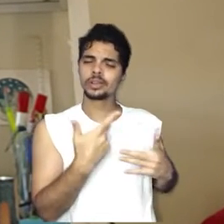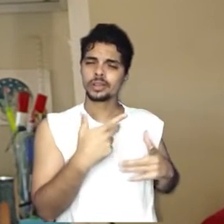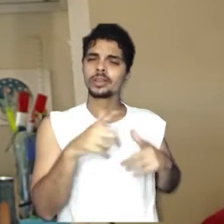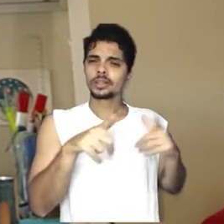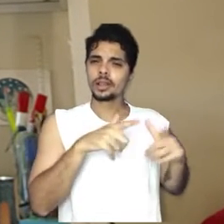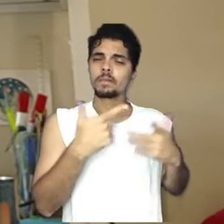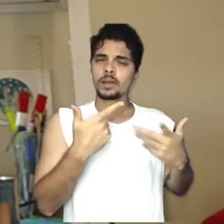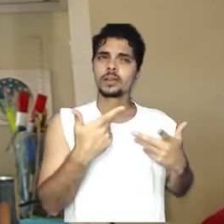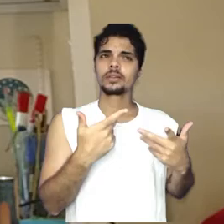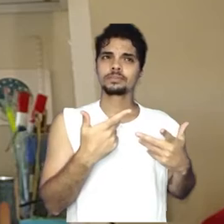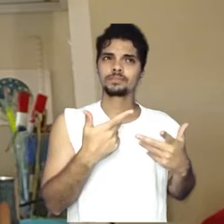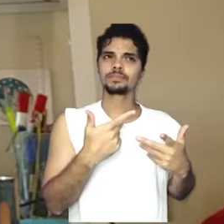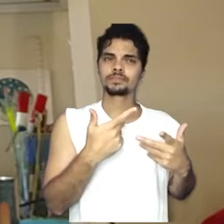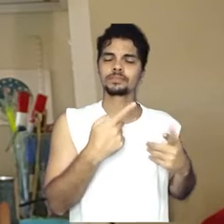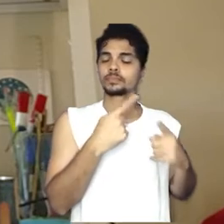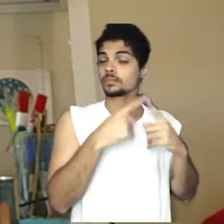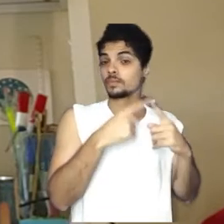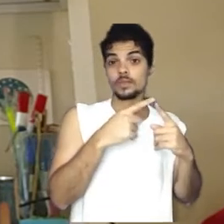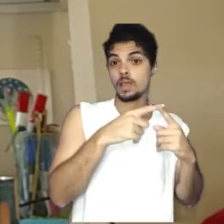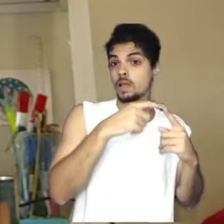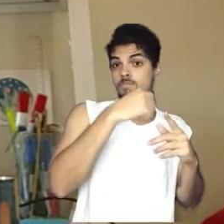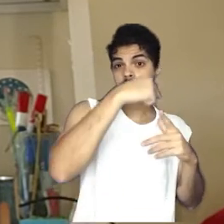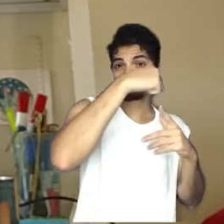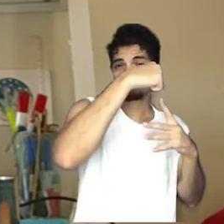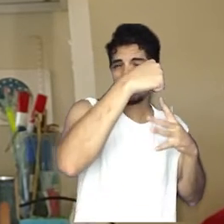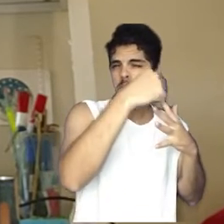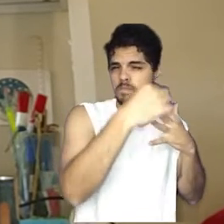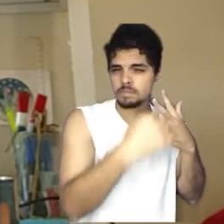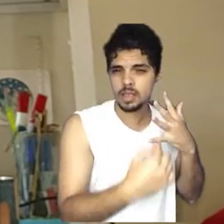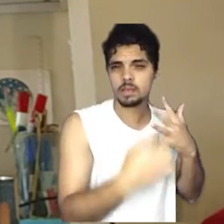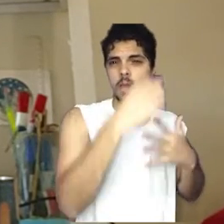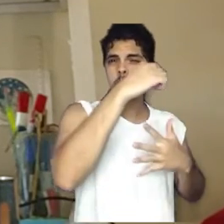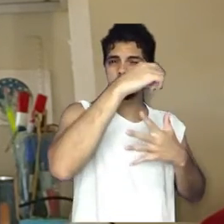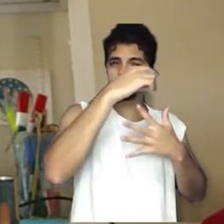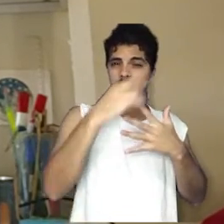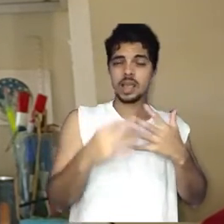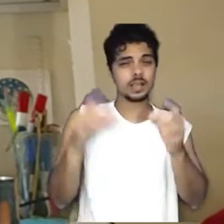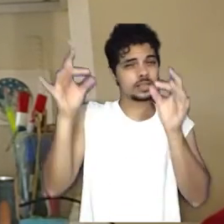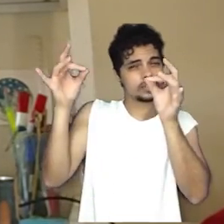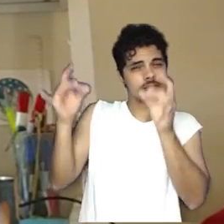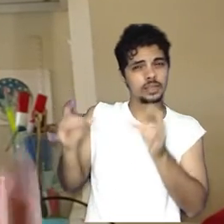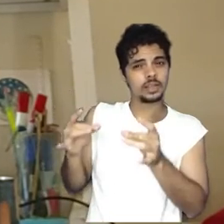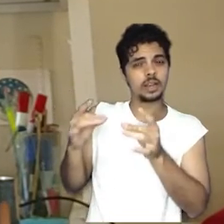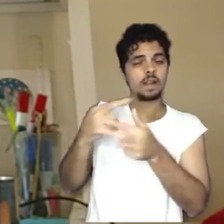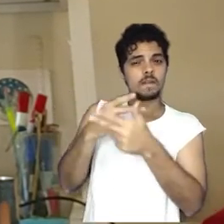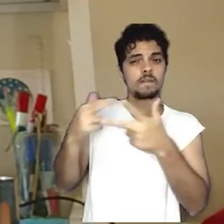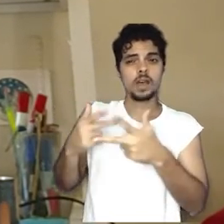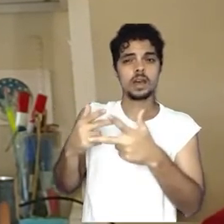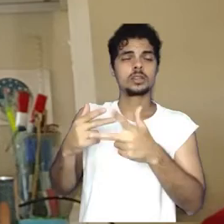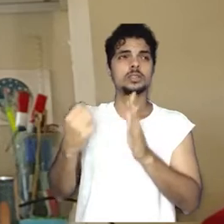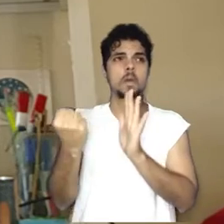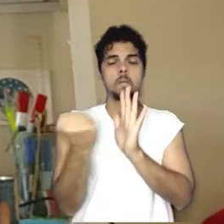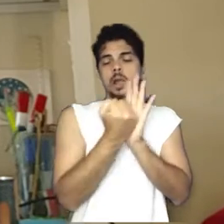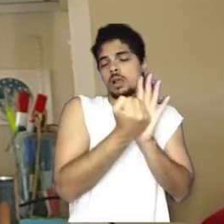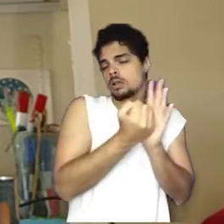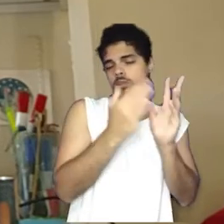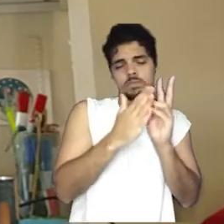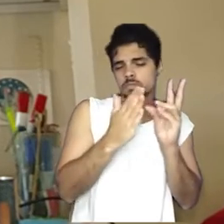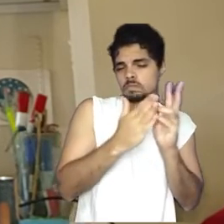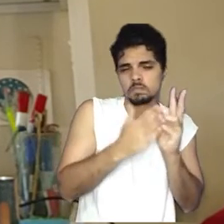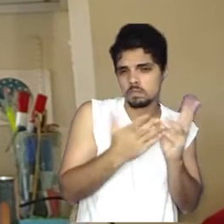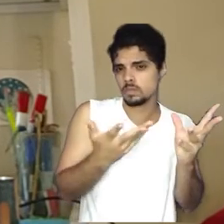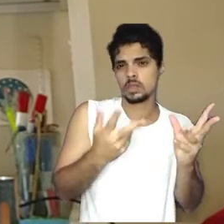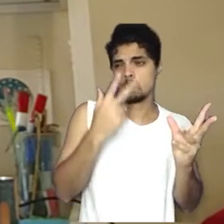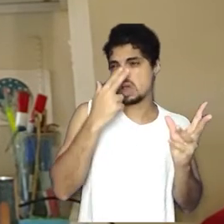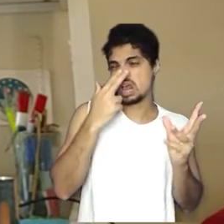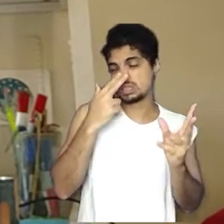porque principalmente por conta dos estereótipos e desse imaginário que o senso comum tem dos povos indígenas